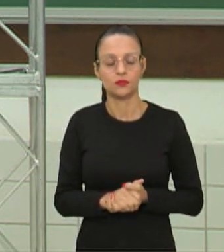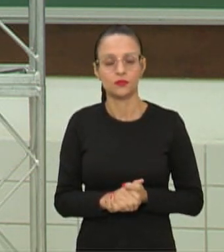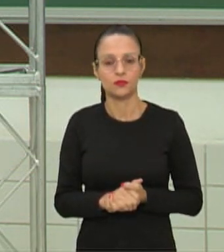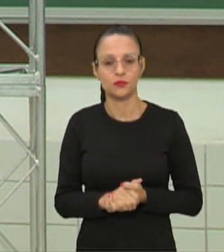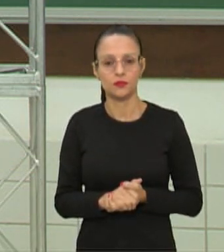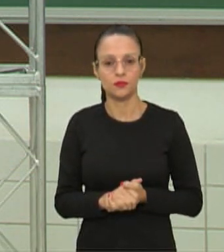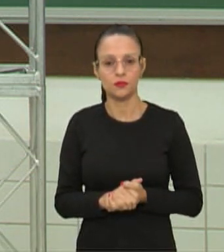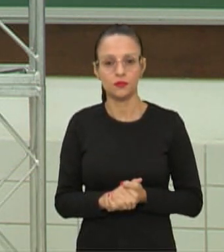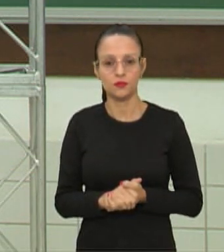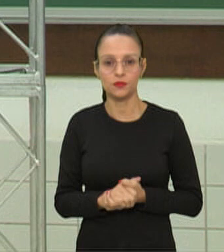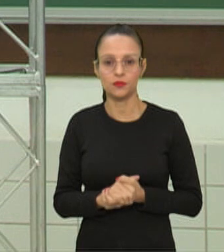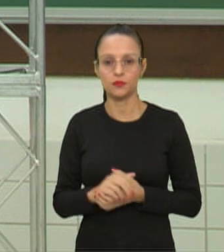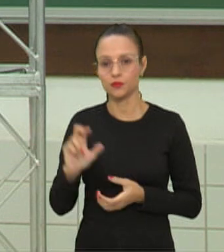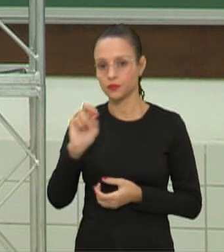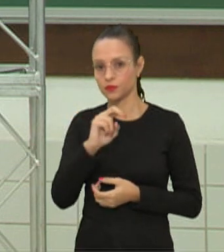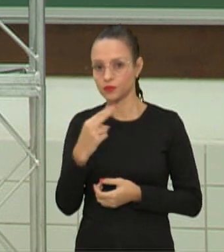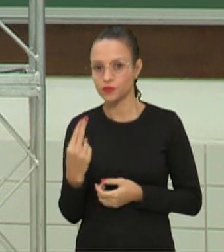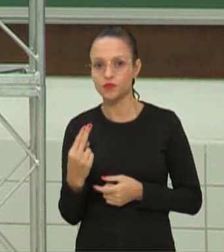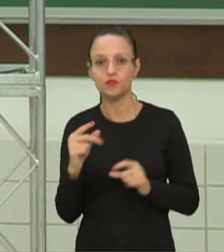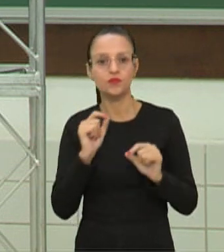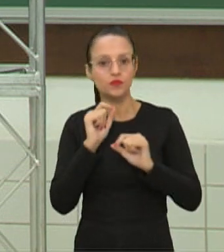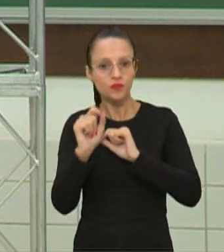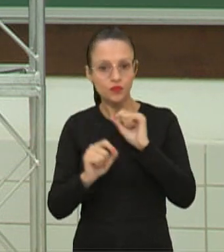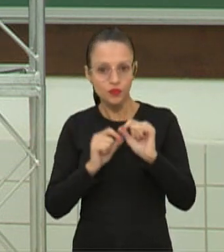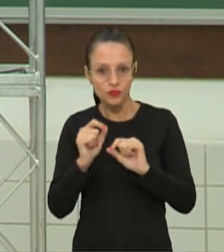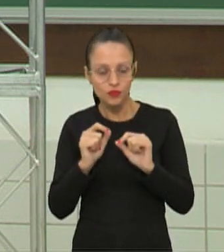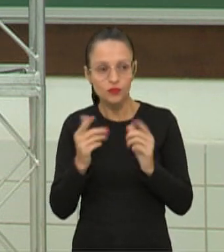Tá? Ou você poderia simplesmente escrever